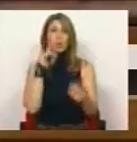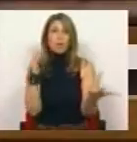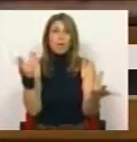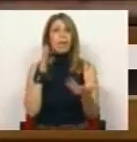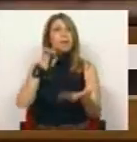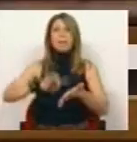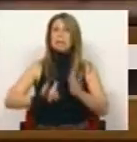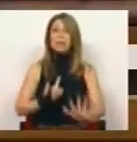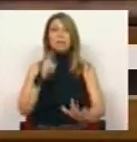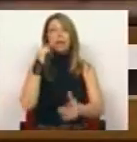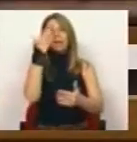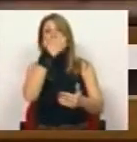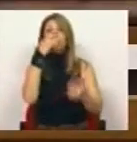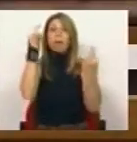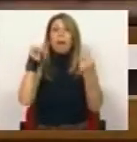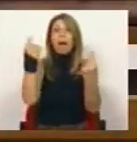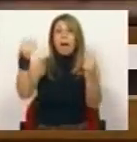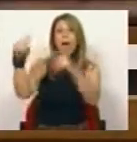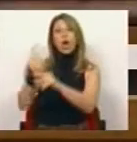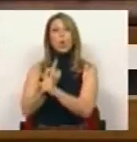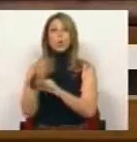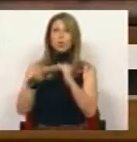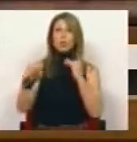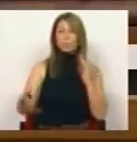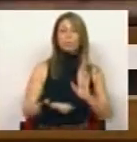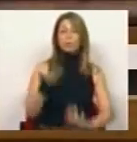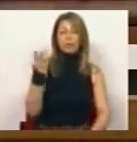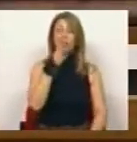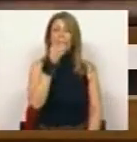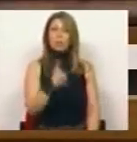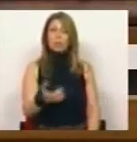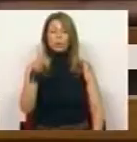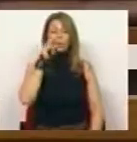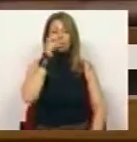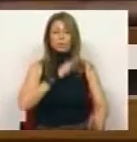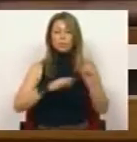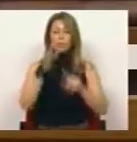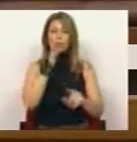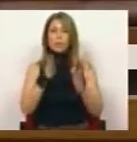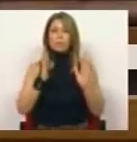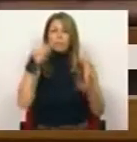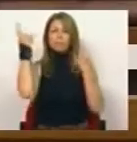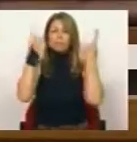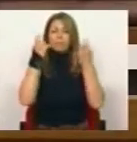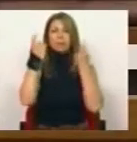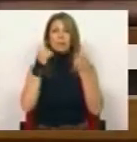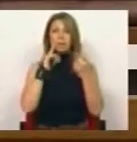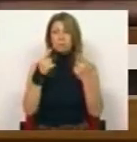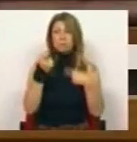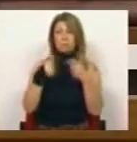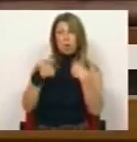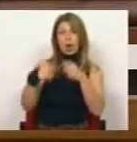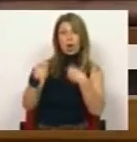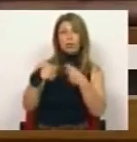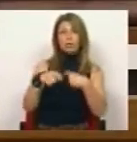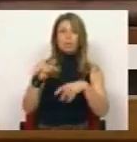sustentáveis. Dito isto, senhoras e senhores deputados, é preciso ter consciência que os estabelecimentos comerciais